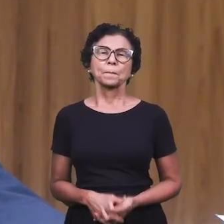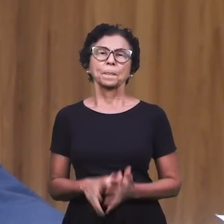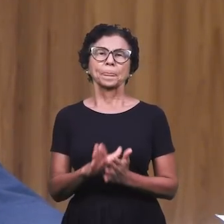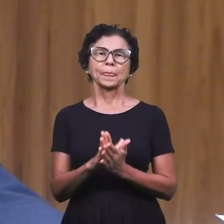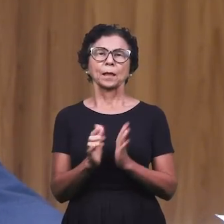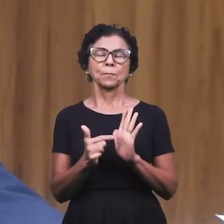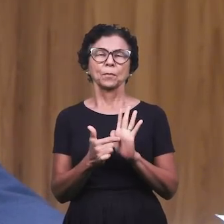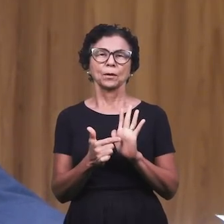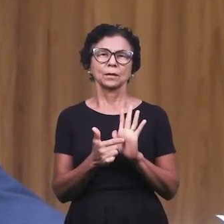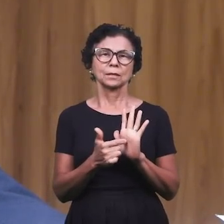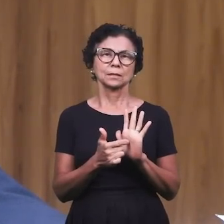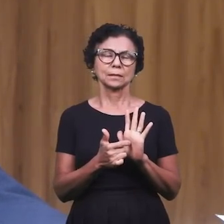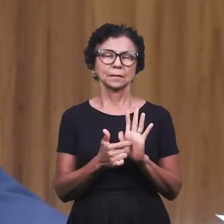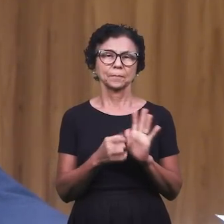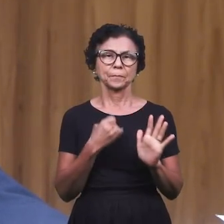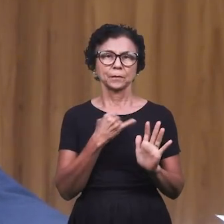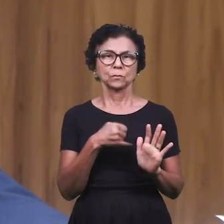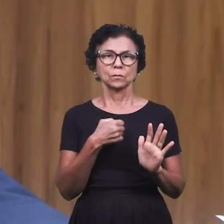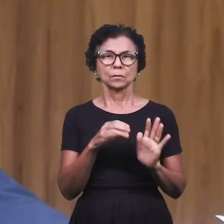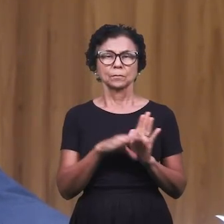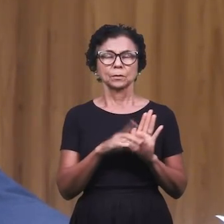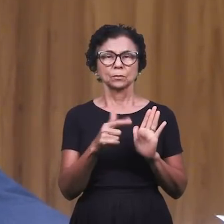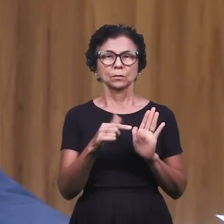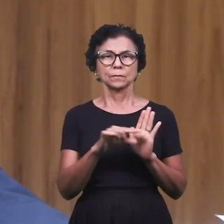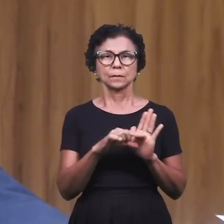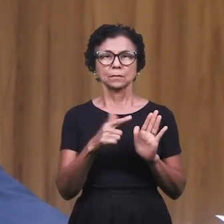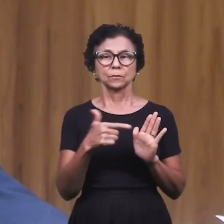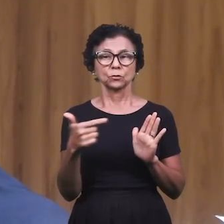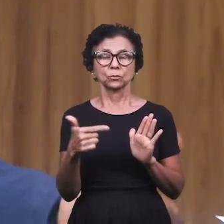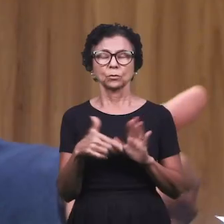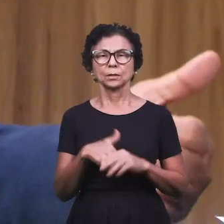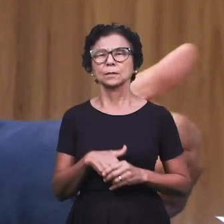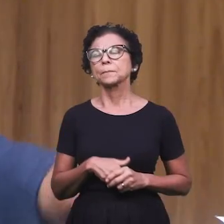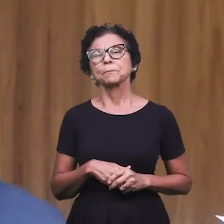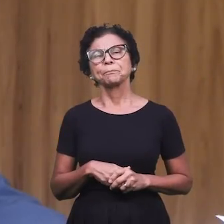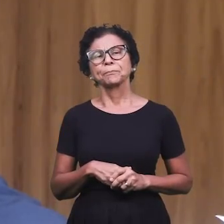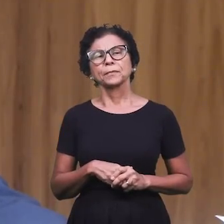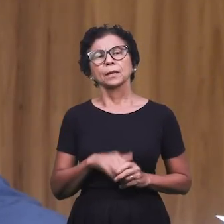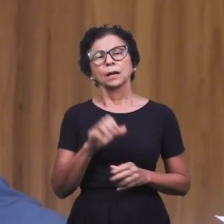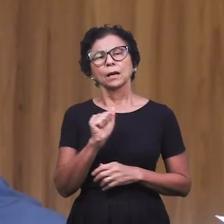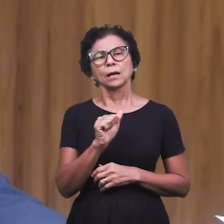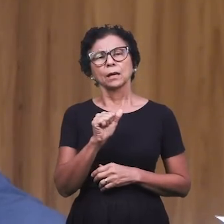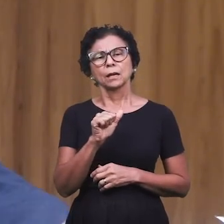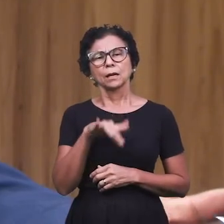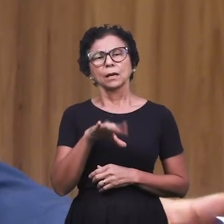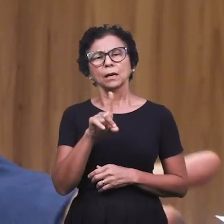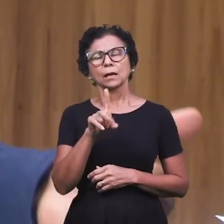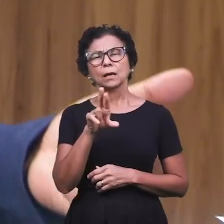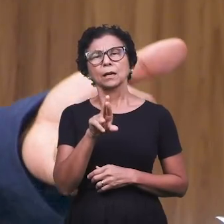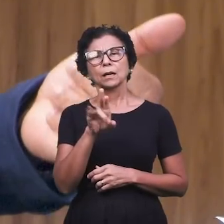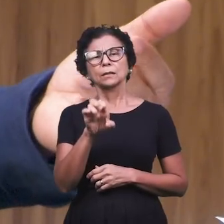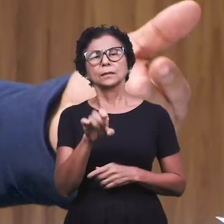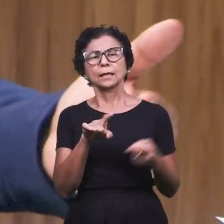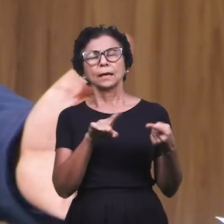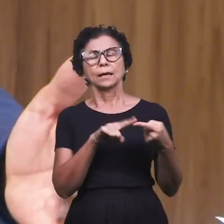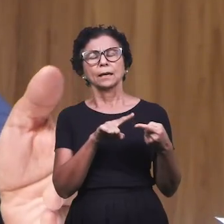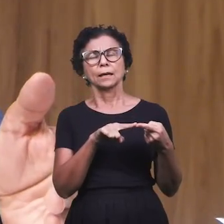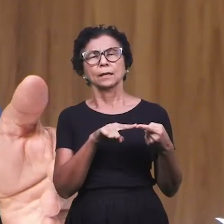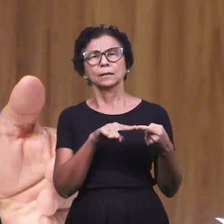que mostra, aqui em João 12, 22, mostra André constrangido. Quando Jesus perguntou se tem, João 12, 22, mostra